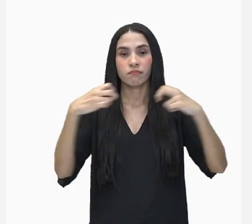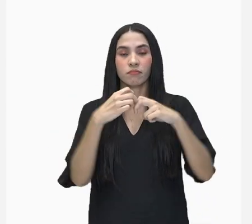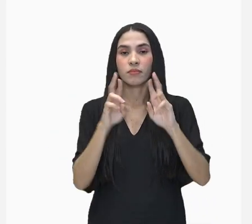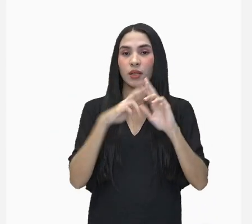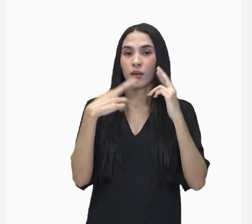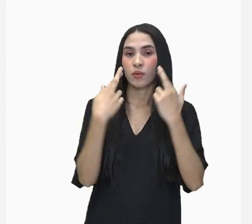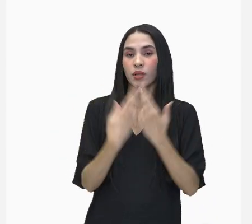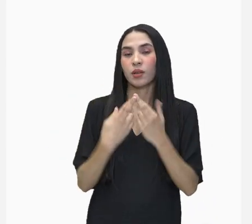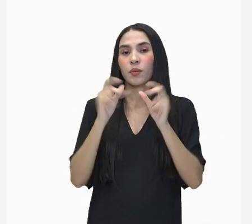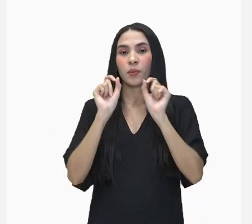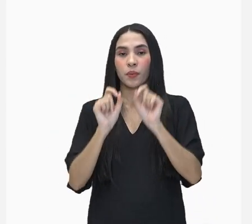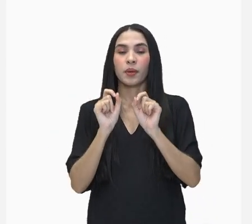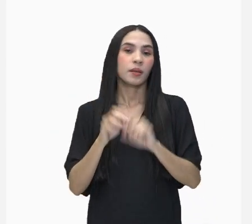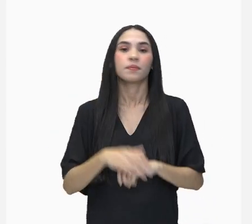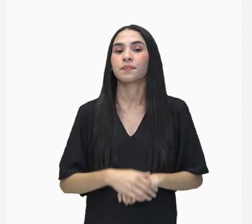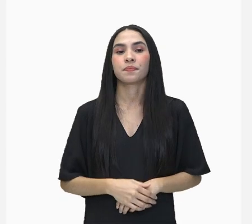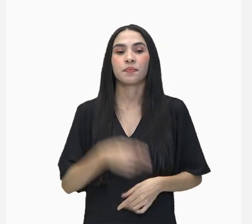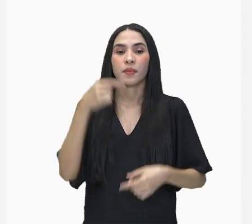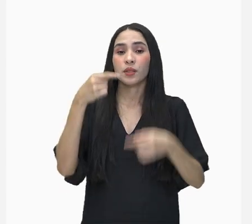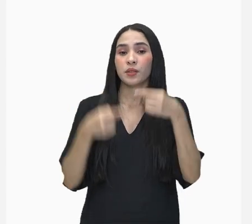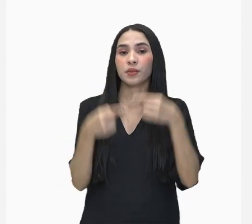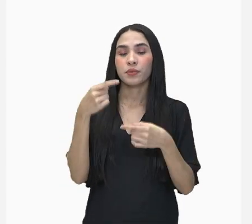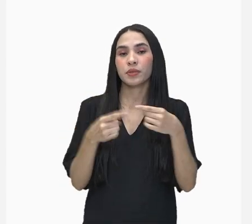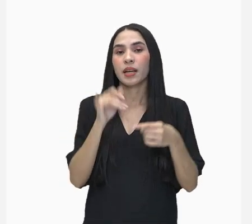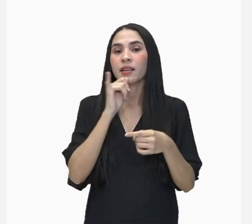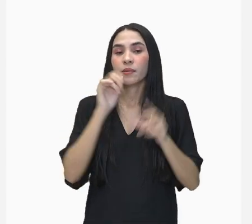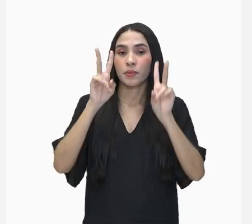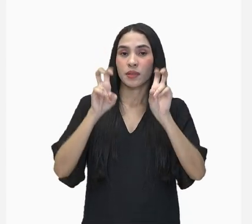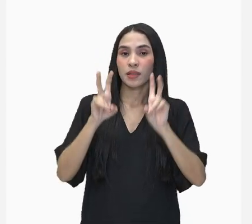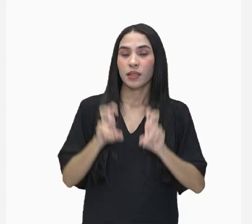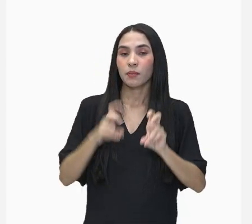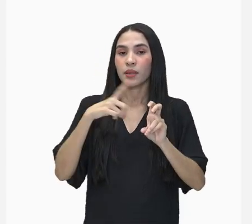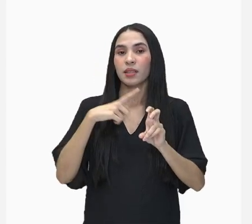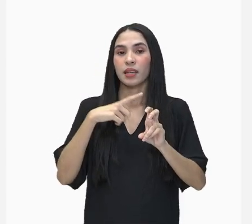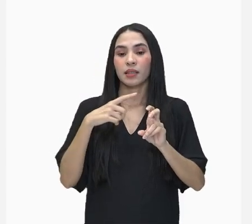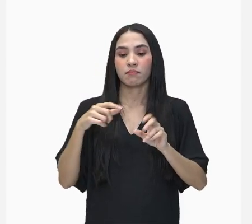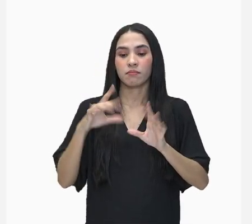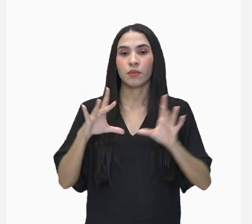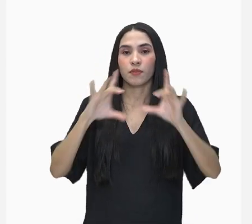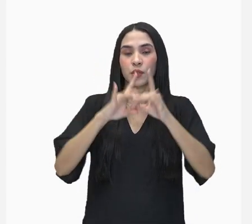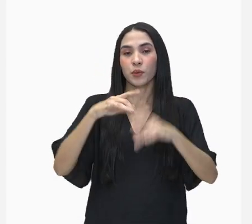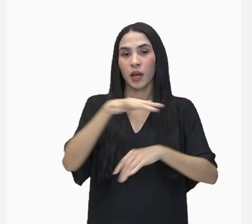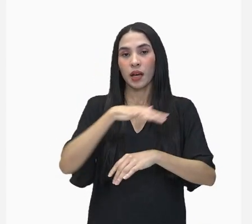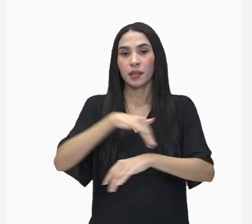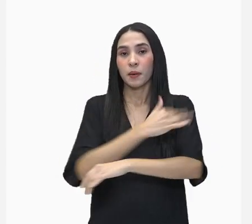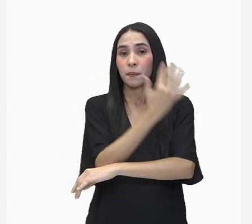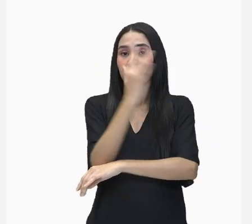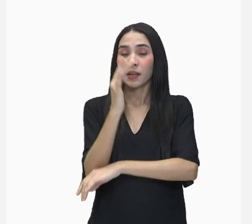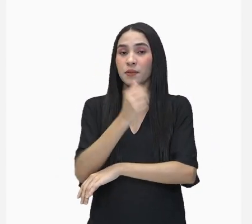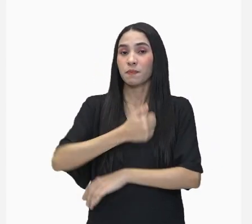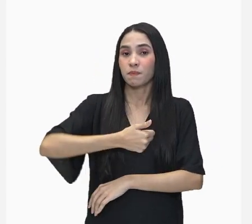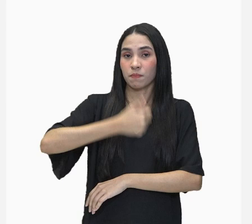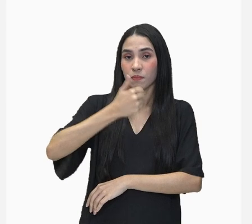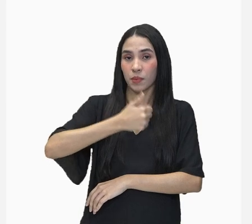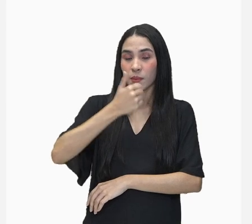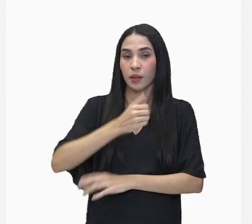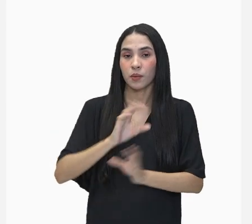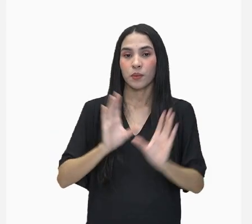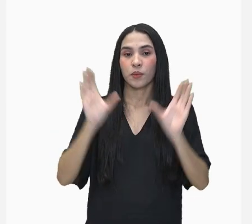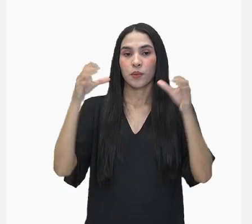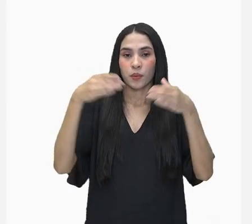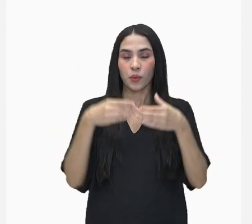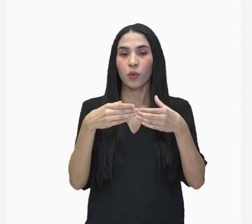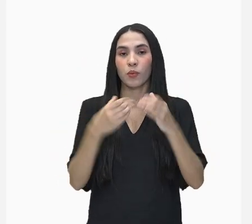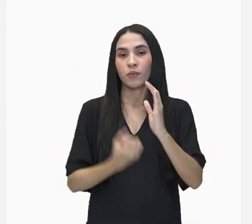décadas para debater aí questões relacionadas ao meio ambiente. Então, o primeiro grupo que